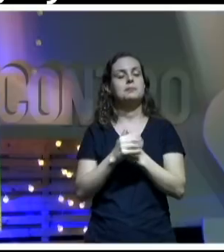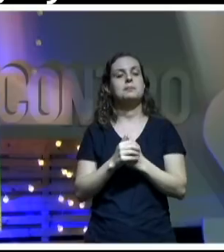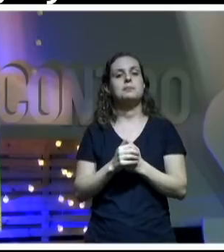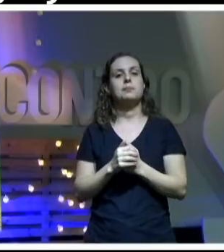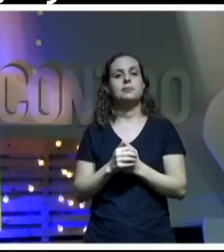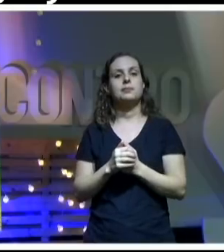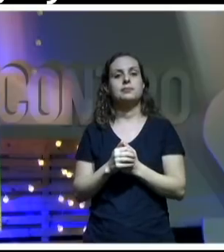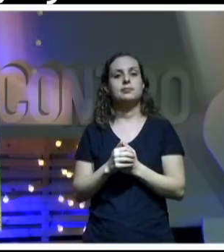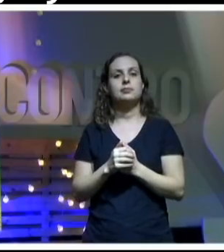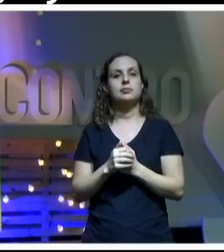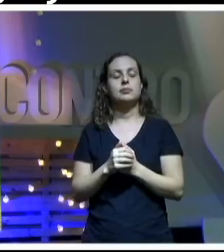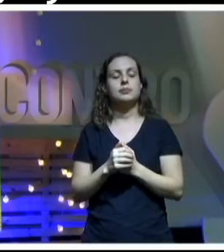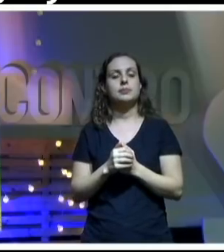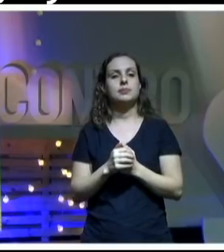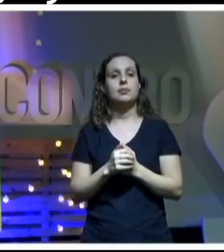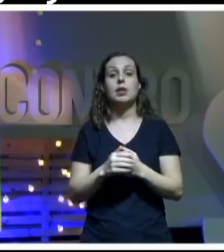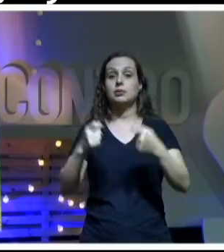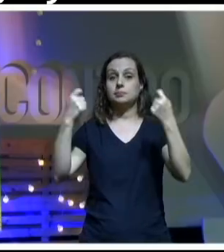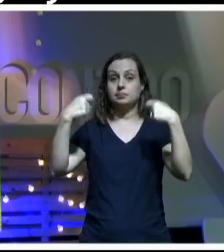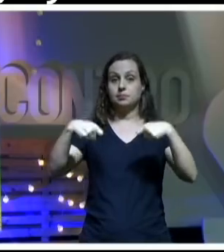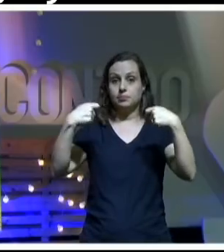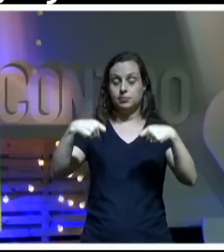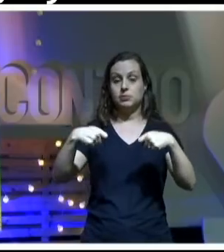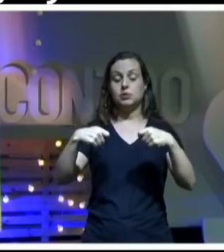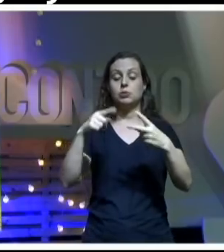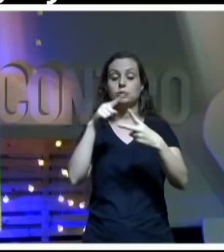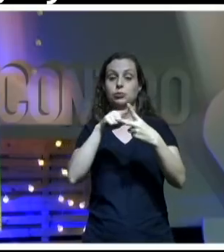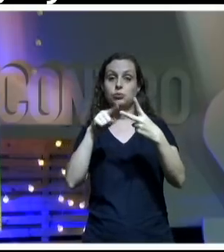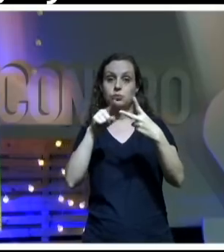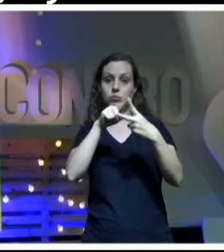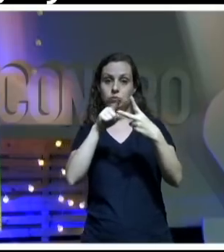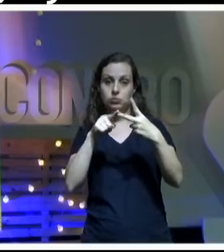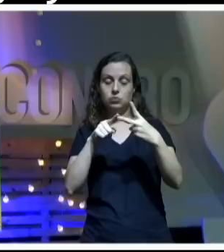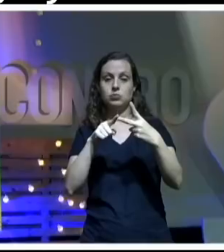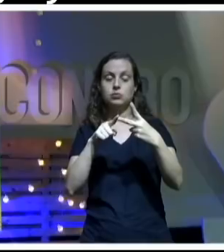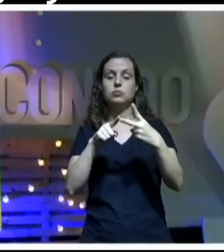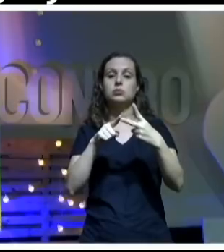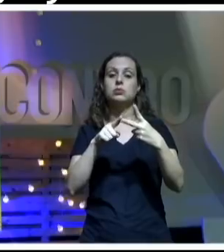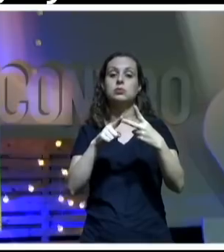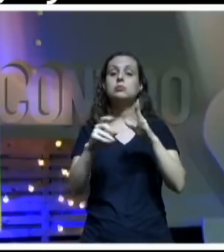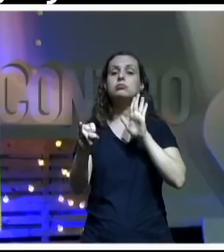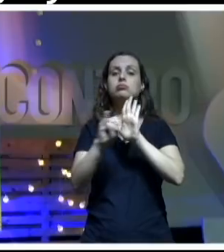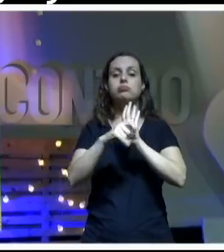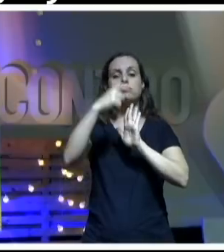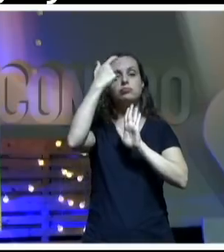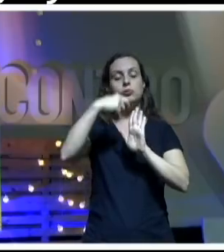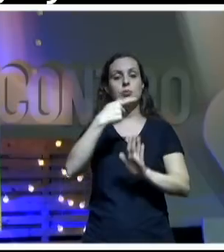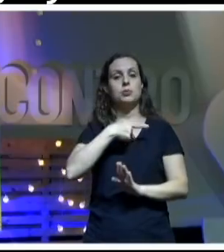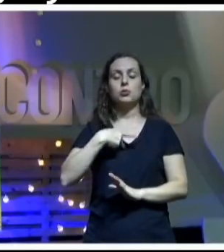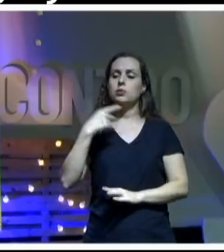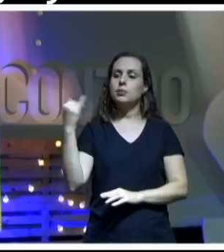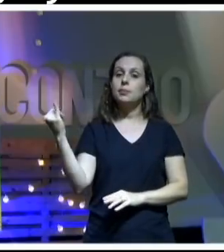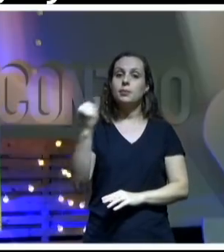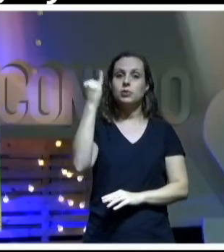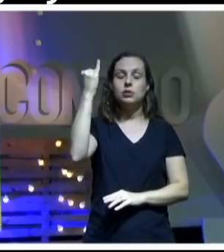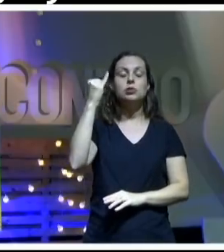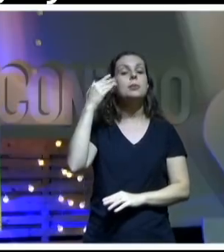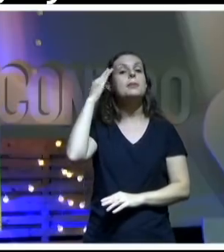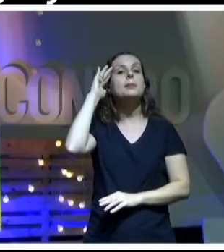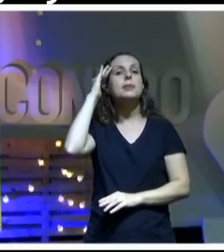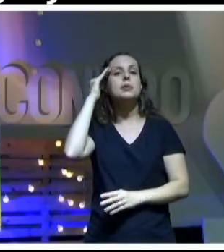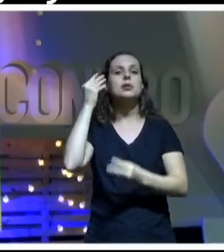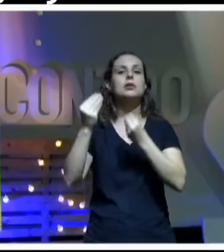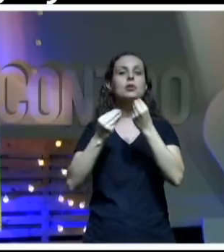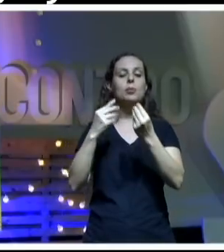vital necessidade dos outros dois paradigmas cada identidade do pastor é legítimo importante compreender a interdependência